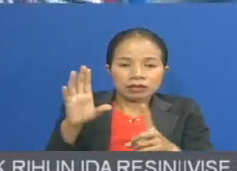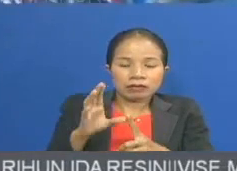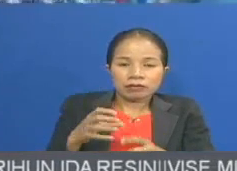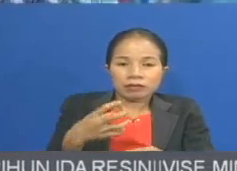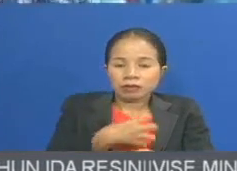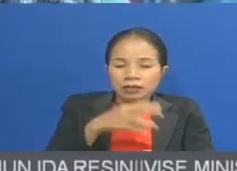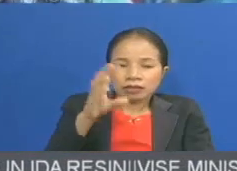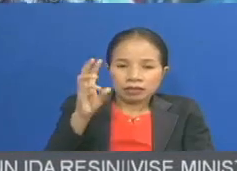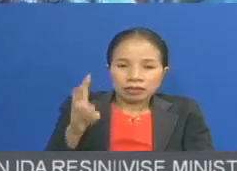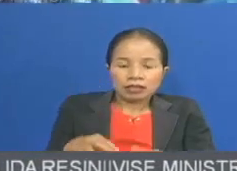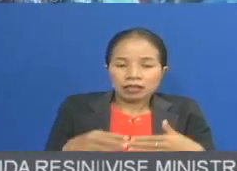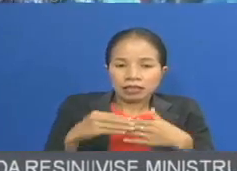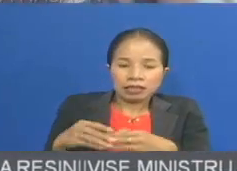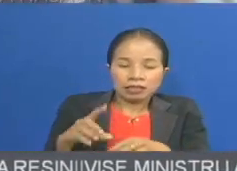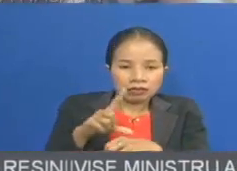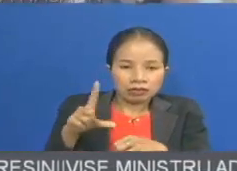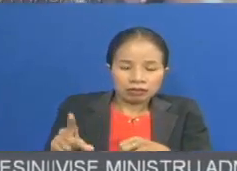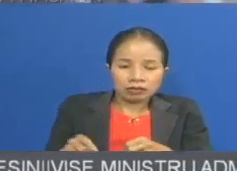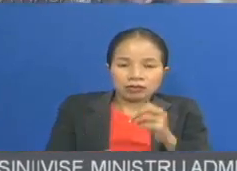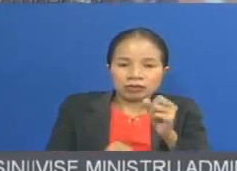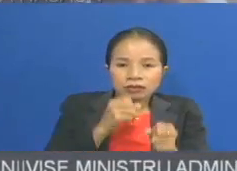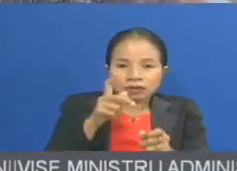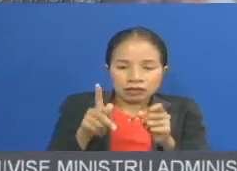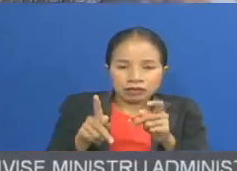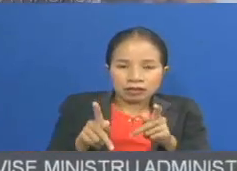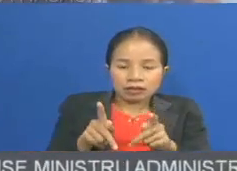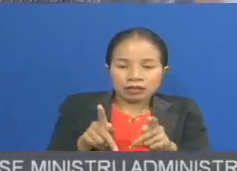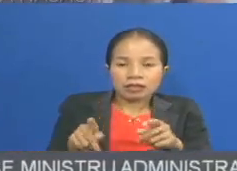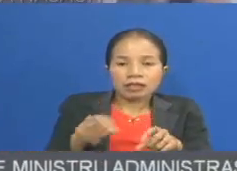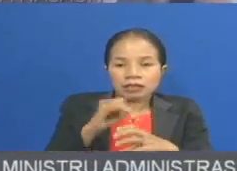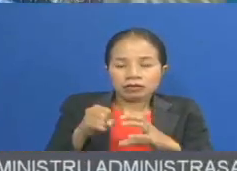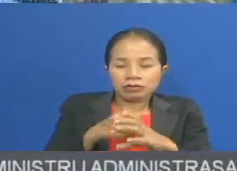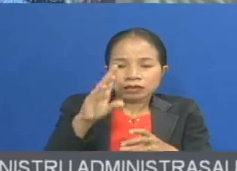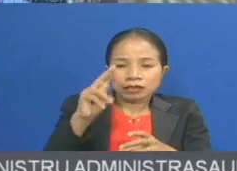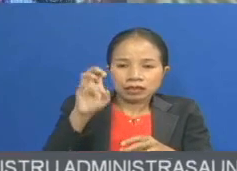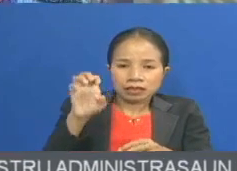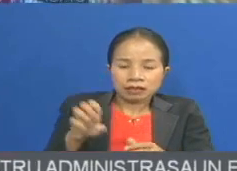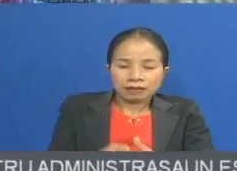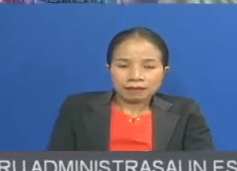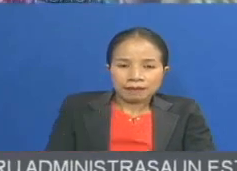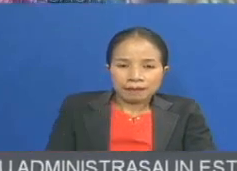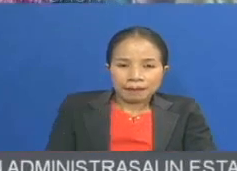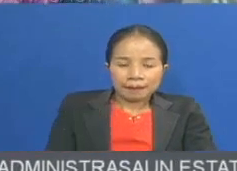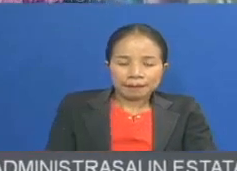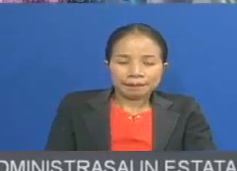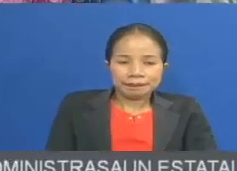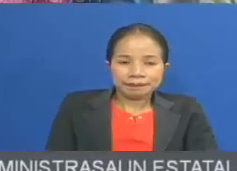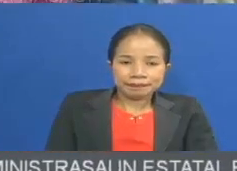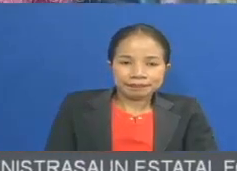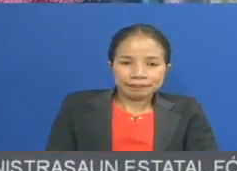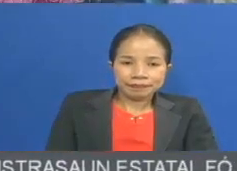né, autoridade local, sociedade civil, inclui CNE. Russo Município